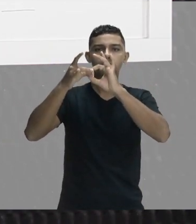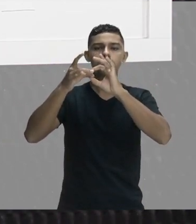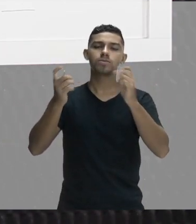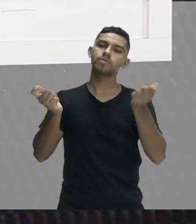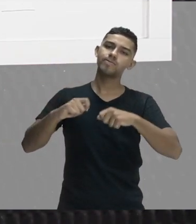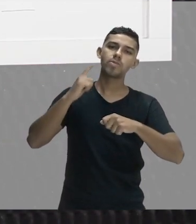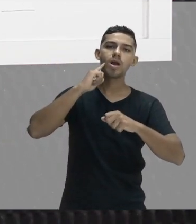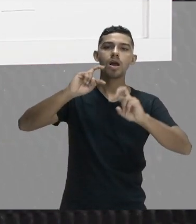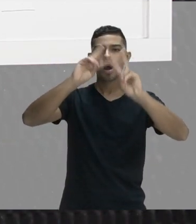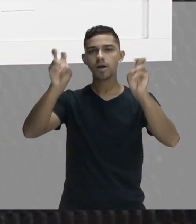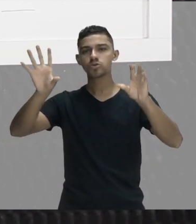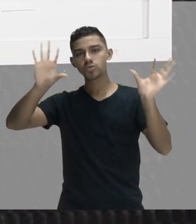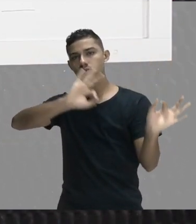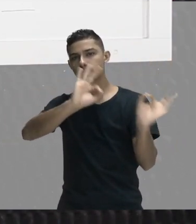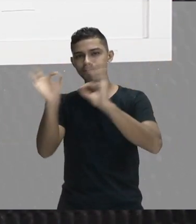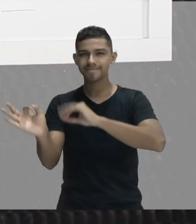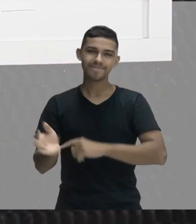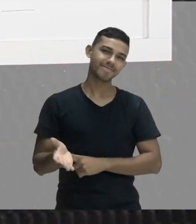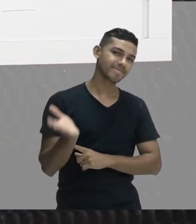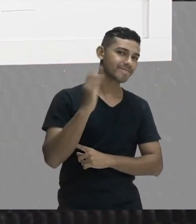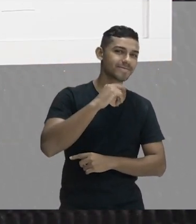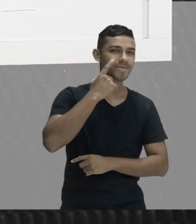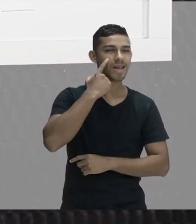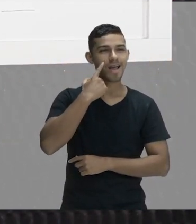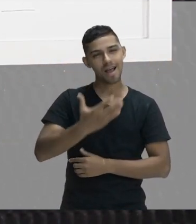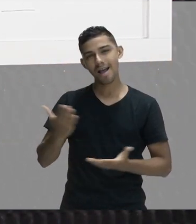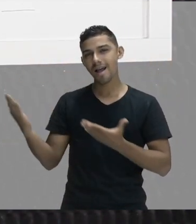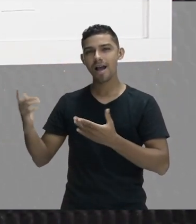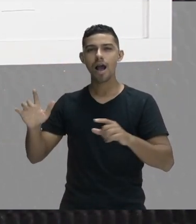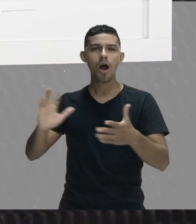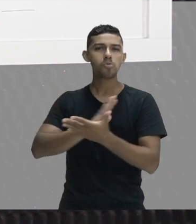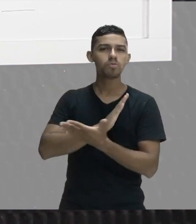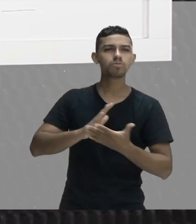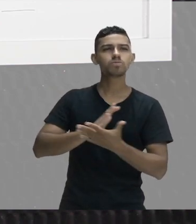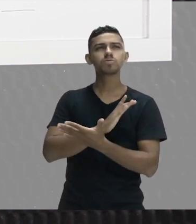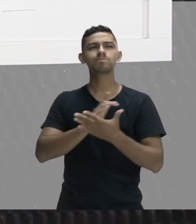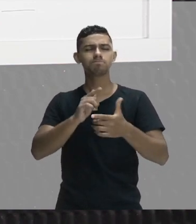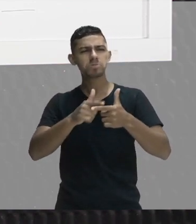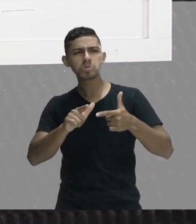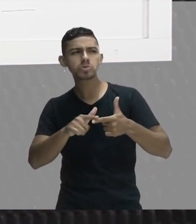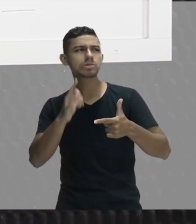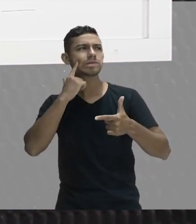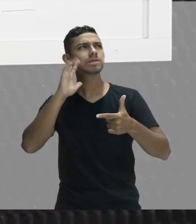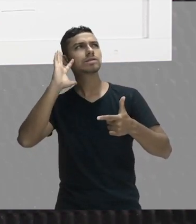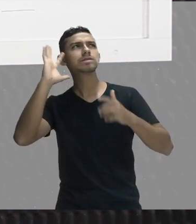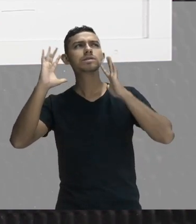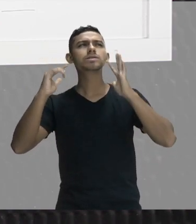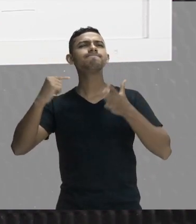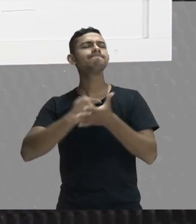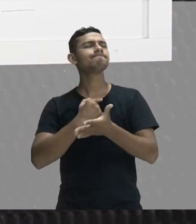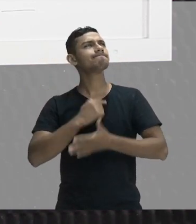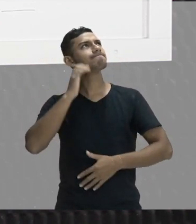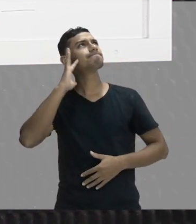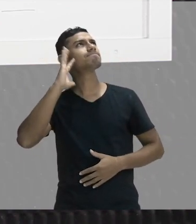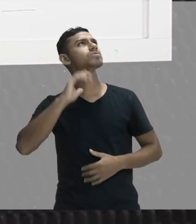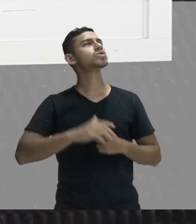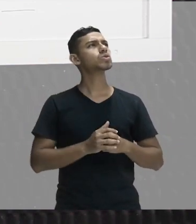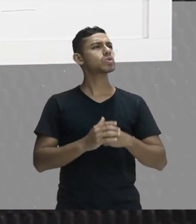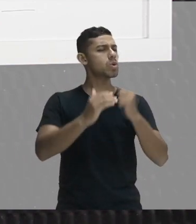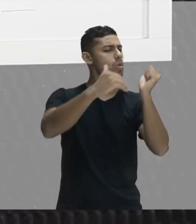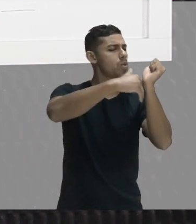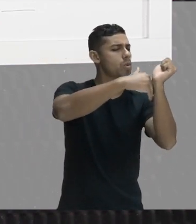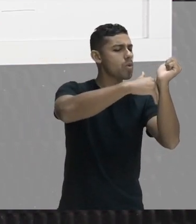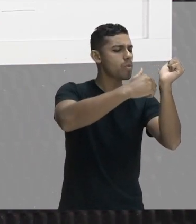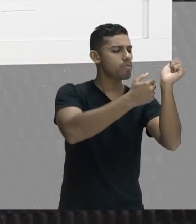Olha, eu coloquei aqui algumas situações, né, que a gente pode se perguntar, né? Quantas senhas de 5